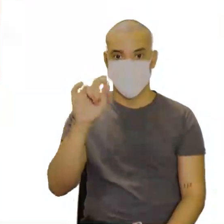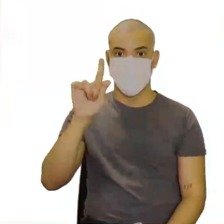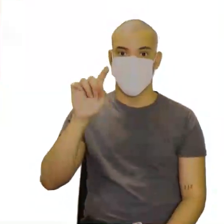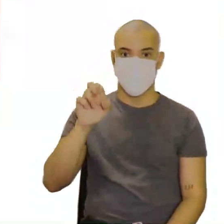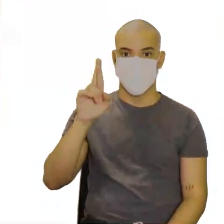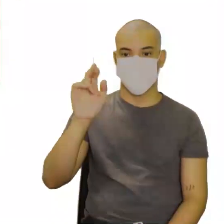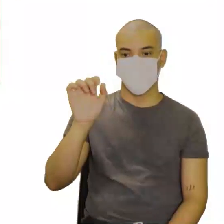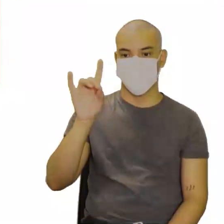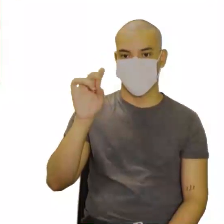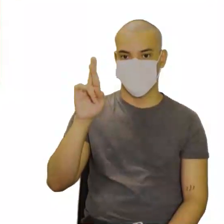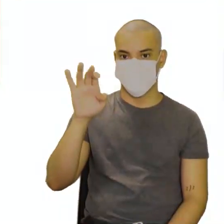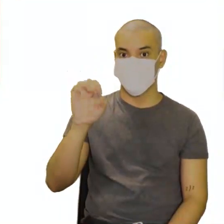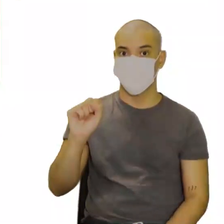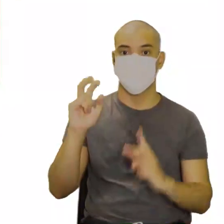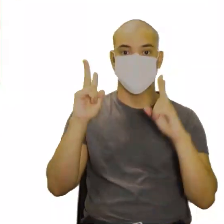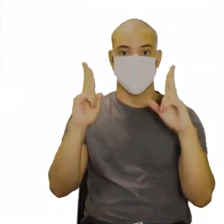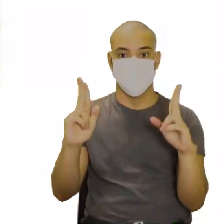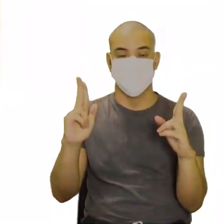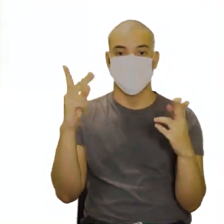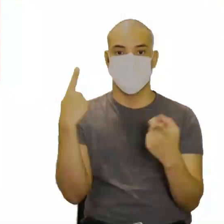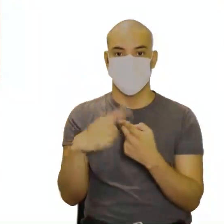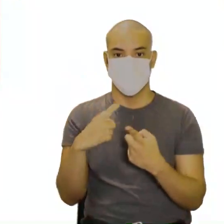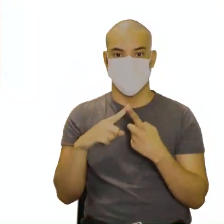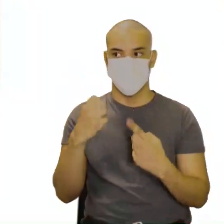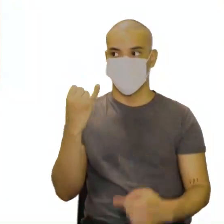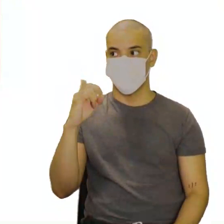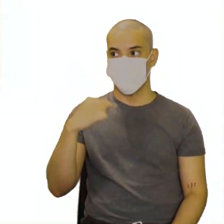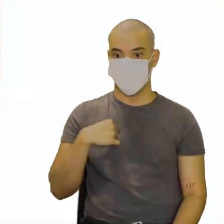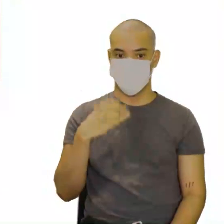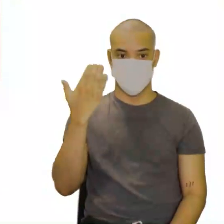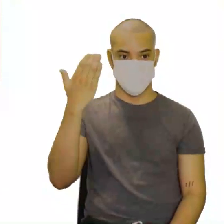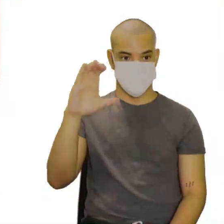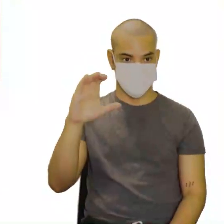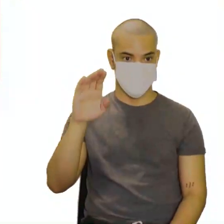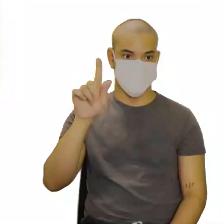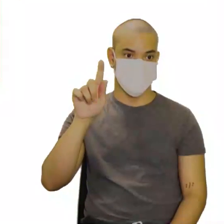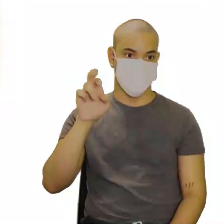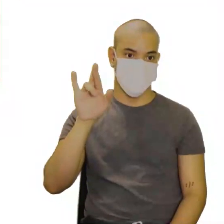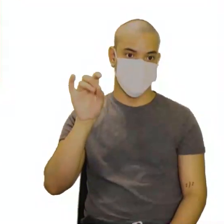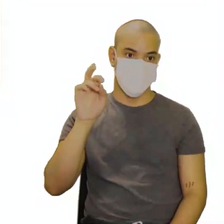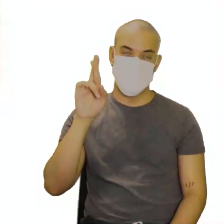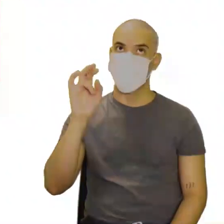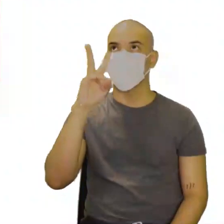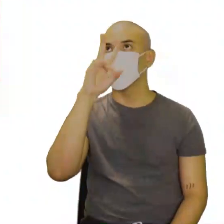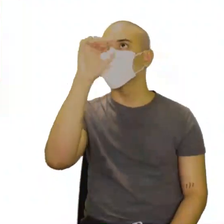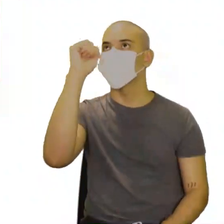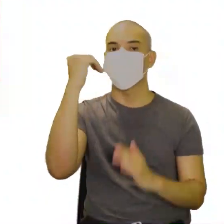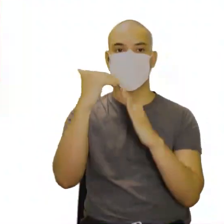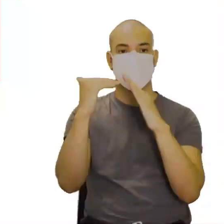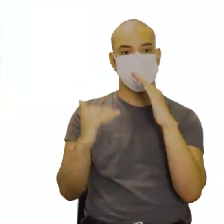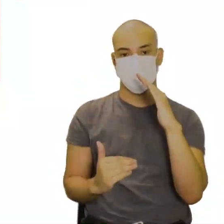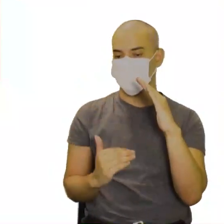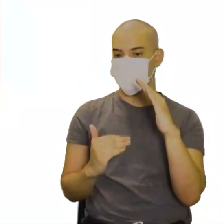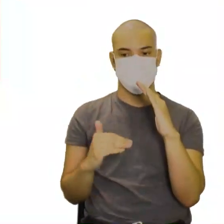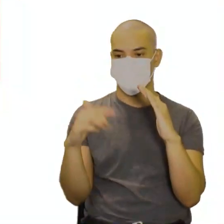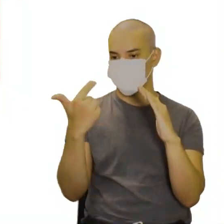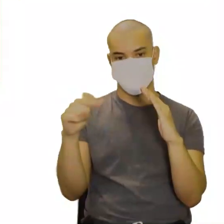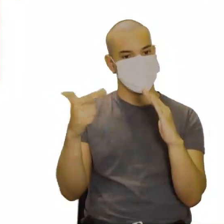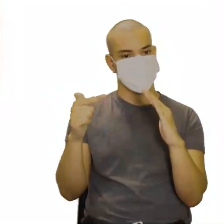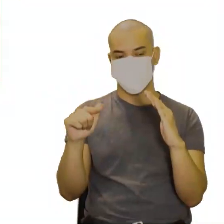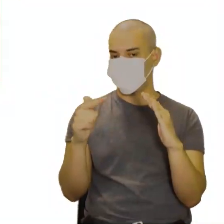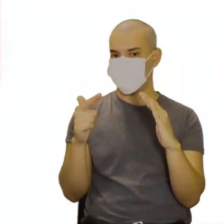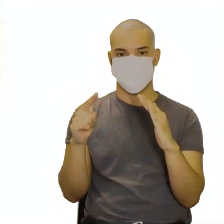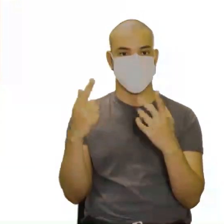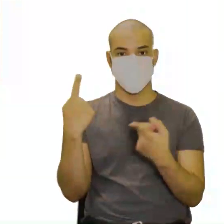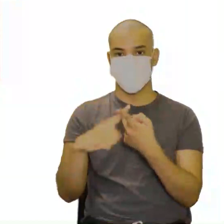Então, geradores iguais. Por que isso? Se eu colocar um gerador com uma força eletromotriz menor, ele não vai ser gerador, ele